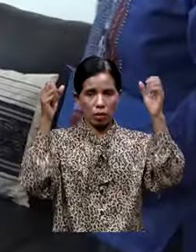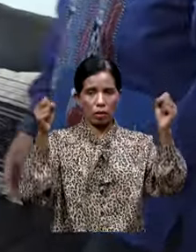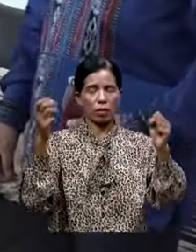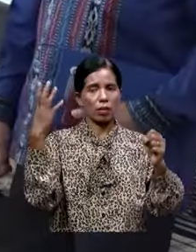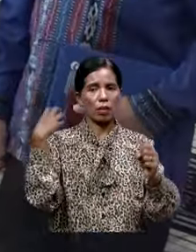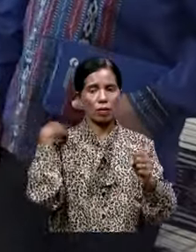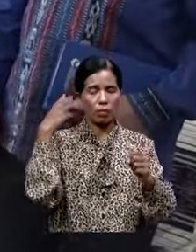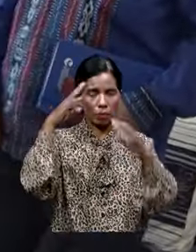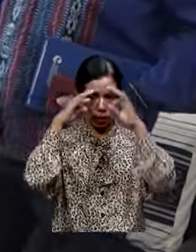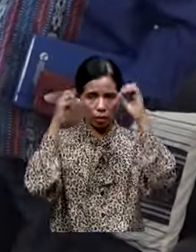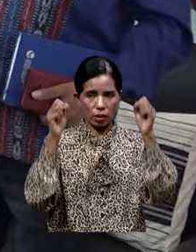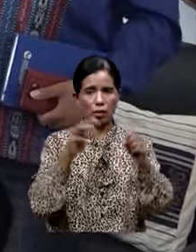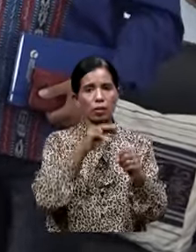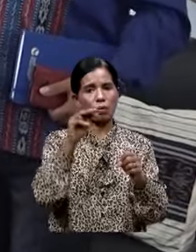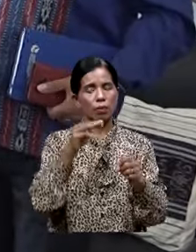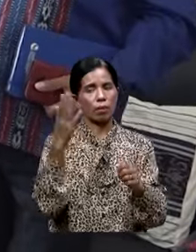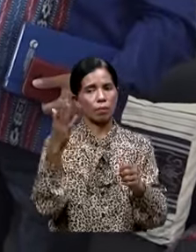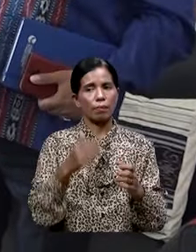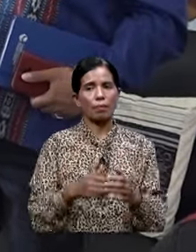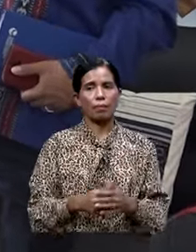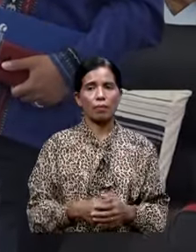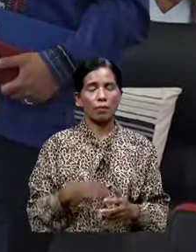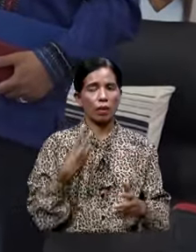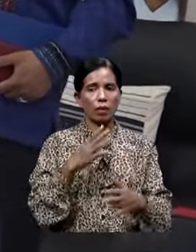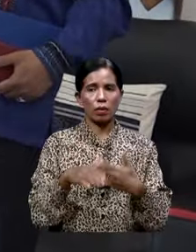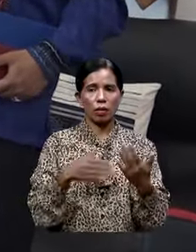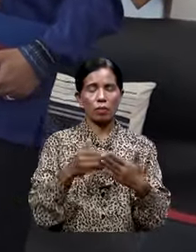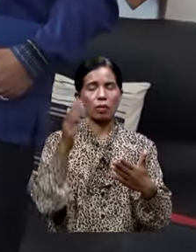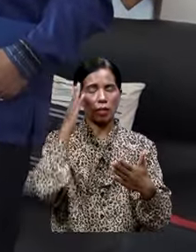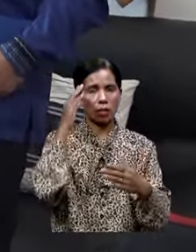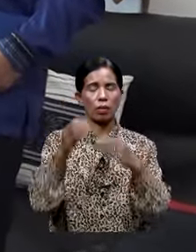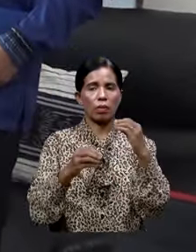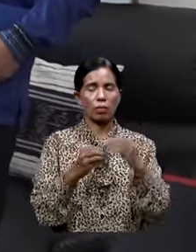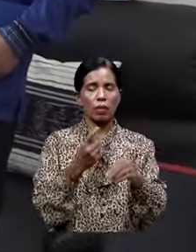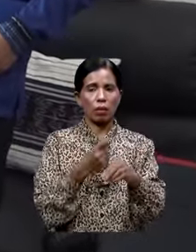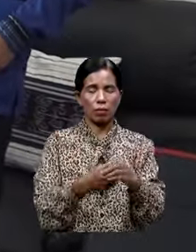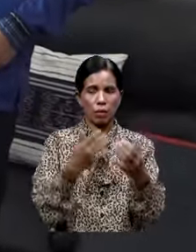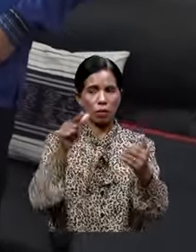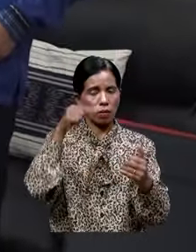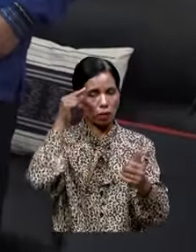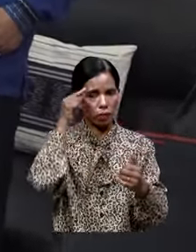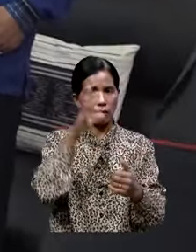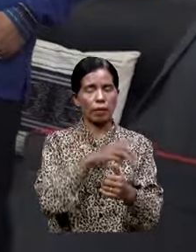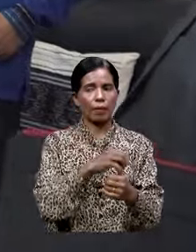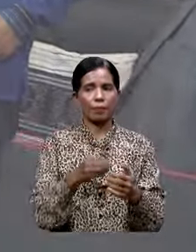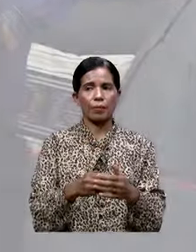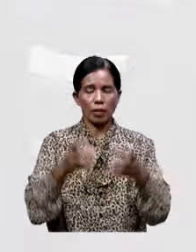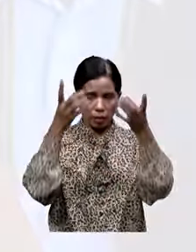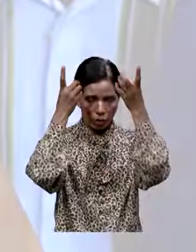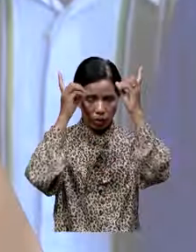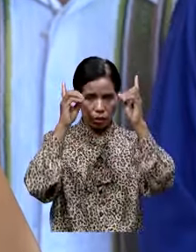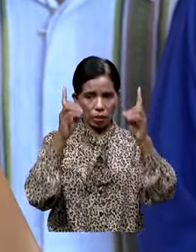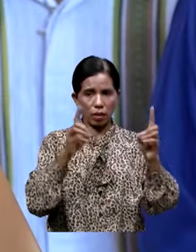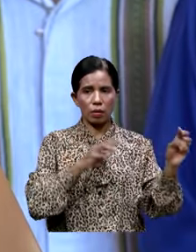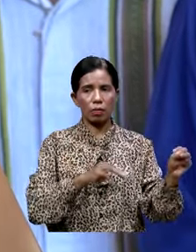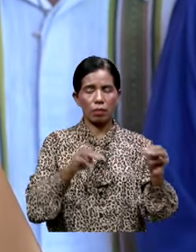Palácio Presidencial, segunda NEM. Da estrutura técnica, até que nesse momento o meu governo decidiu a mudar